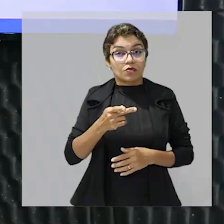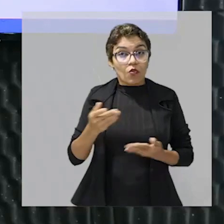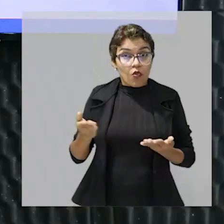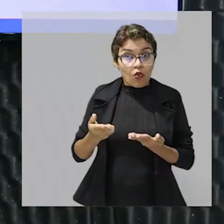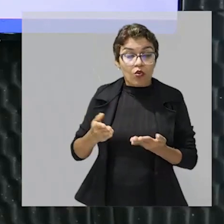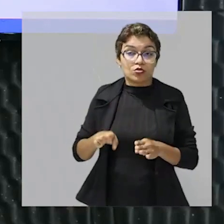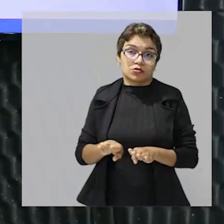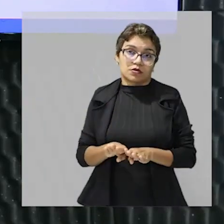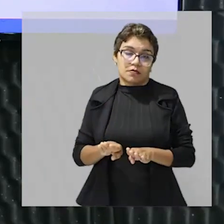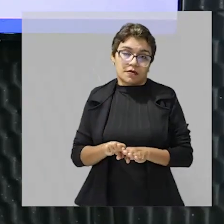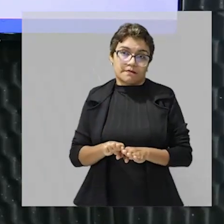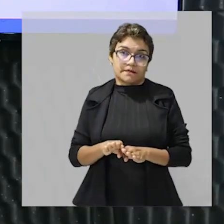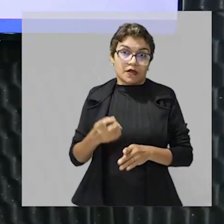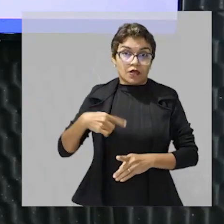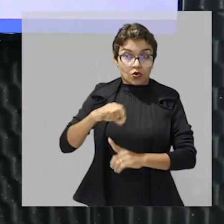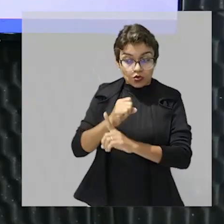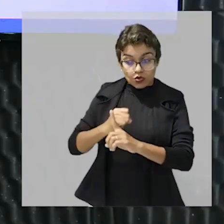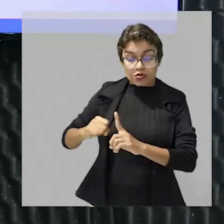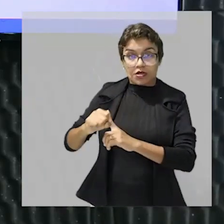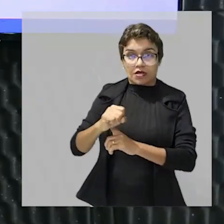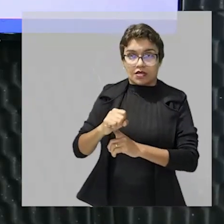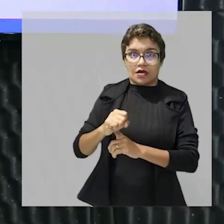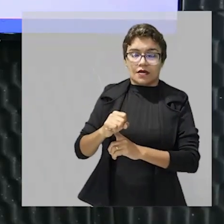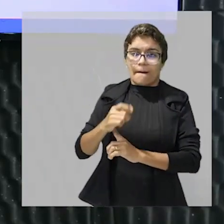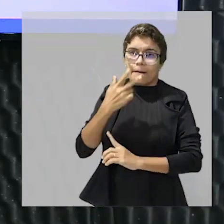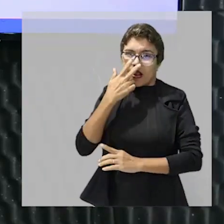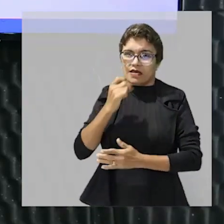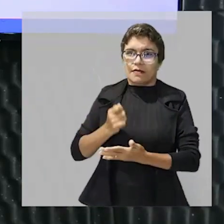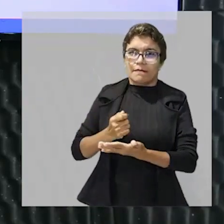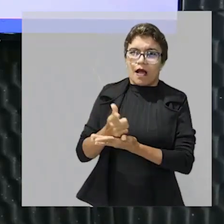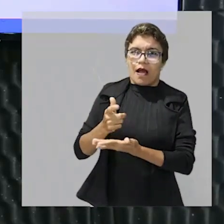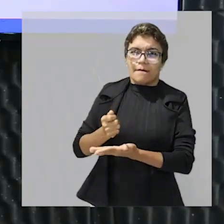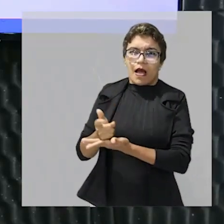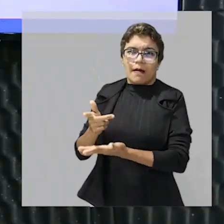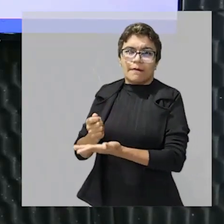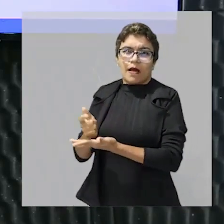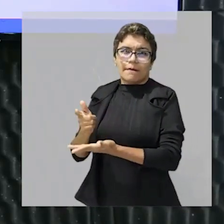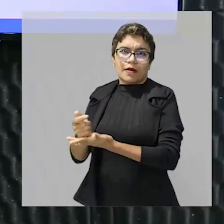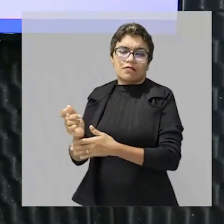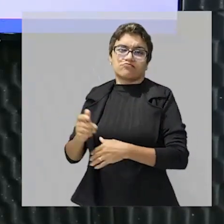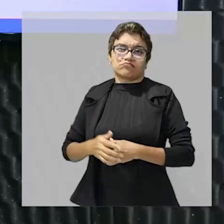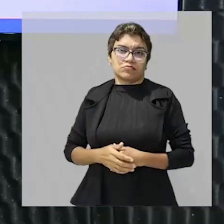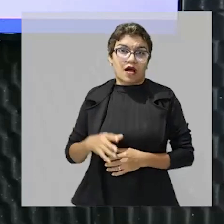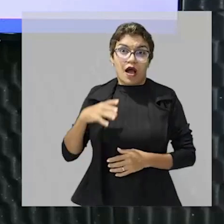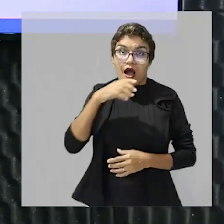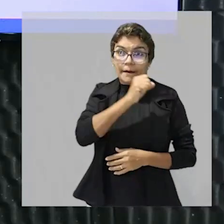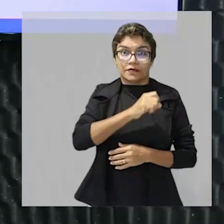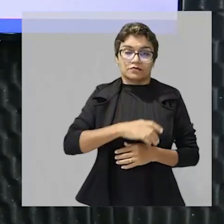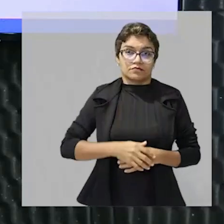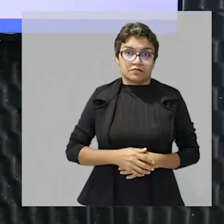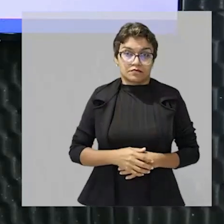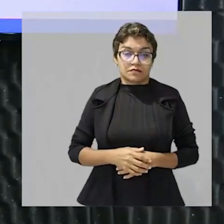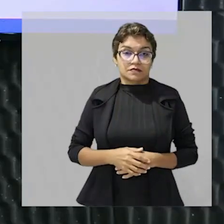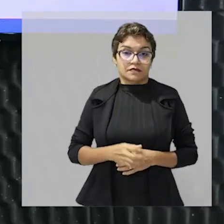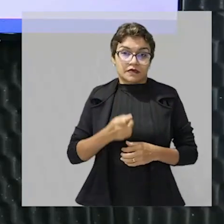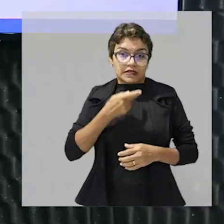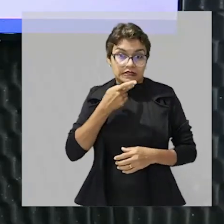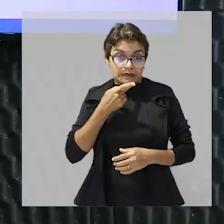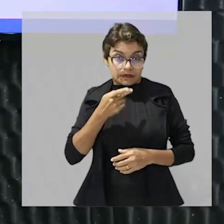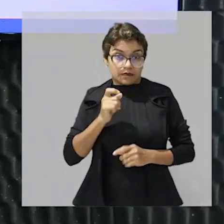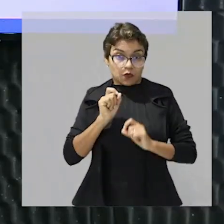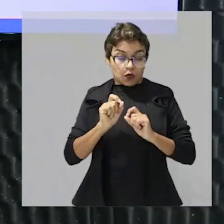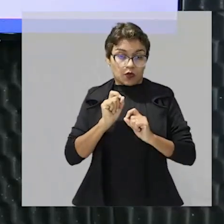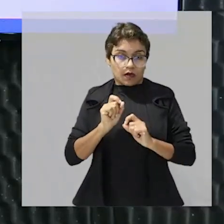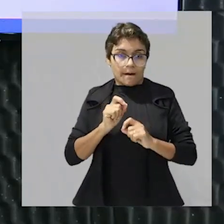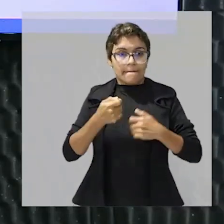Gente, a nossa sociedade é de consumo. A nossa sociedade é de consumo e consumo rápido. Quando eu digo, é preciso